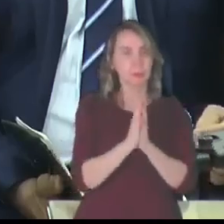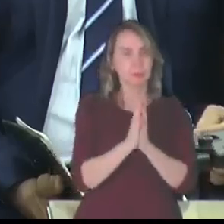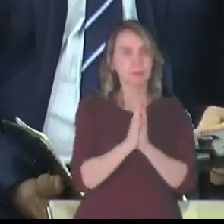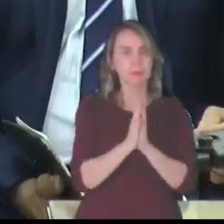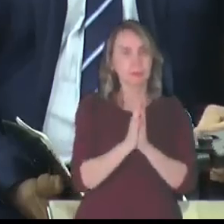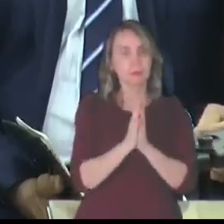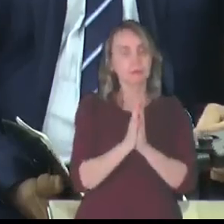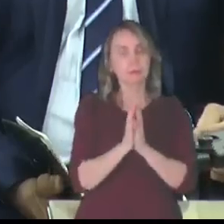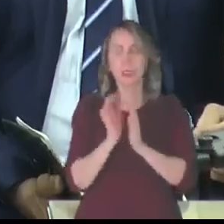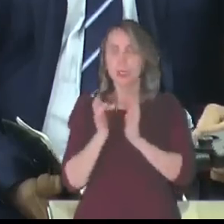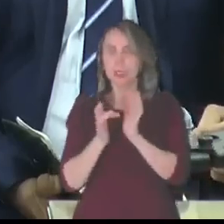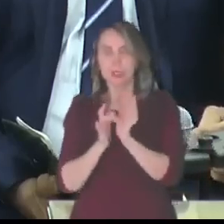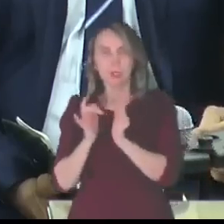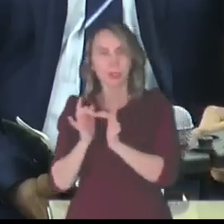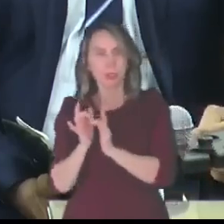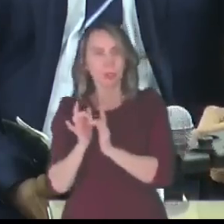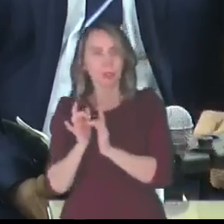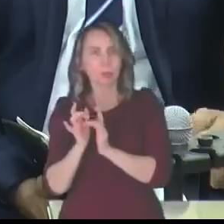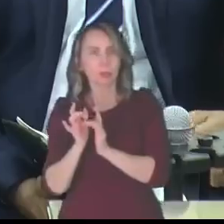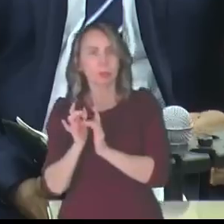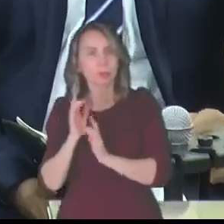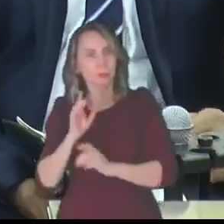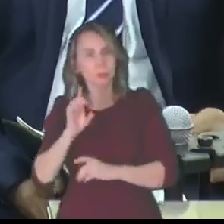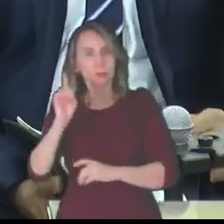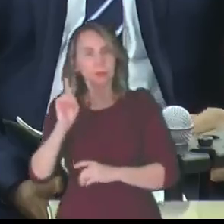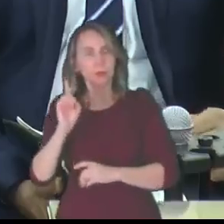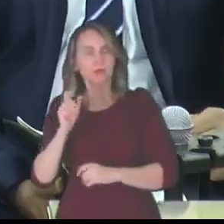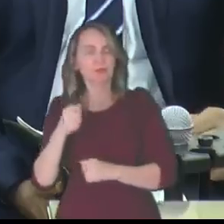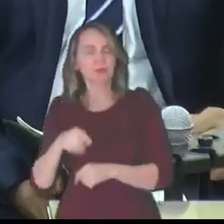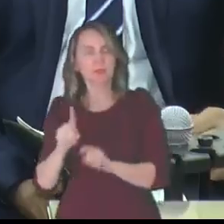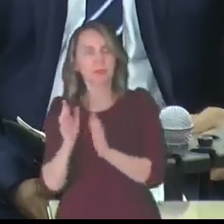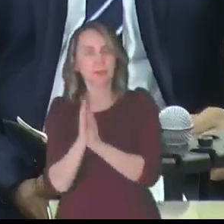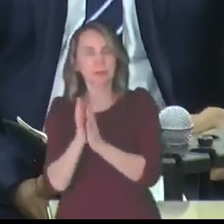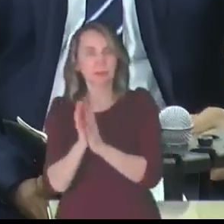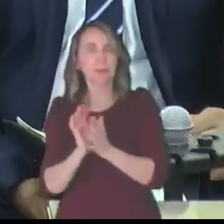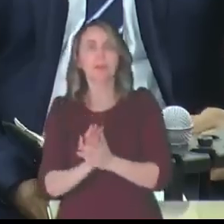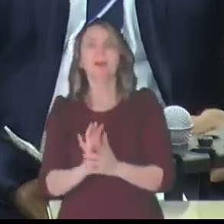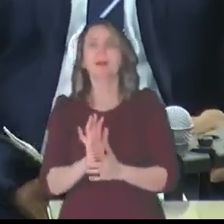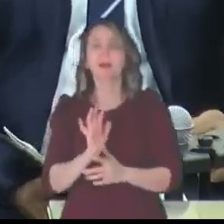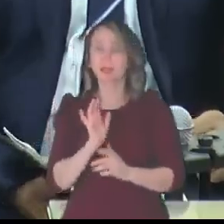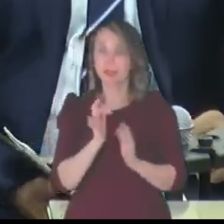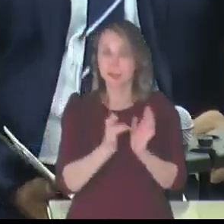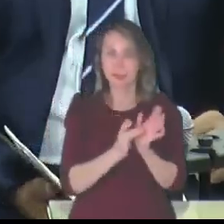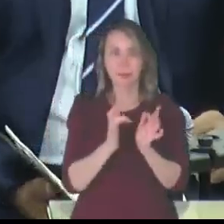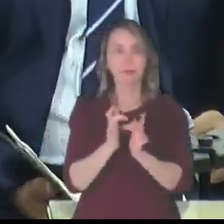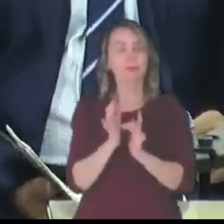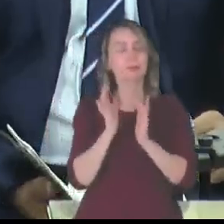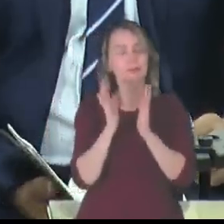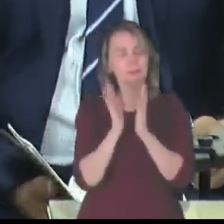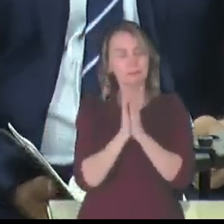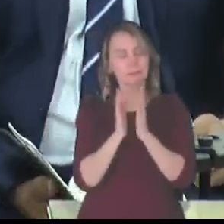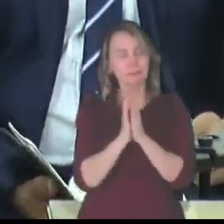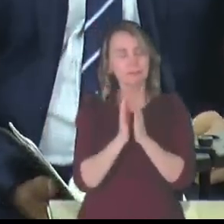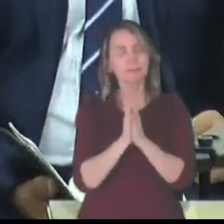não olha ninguém mas ele como homem ele orava vamos ver Jesus no Monte da mirra no Outeiro do